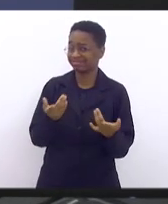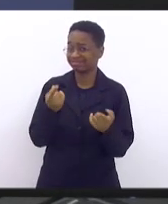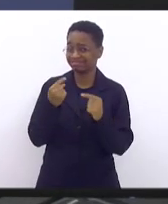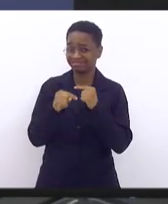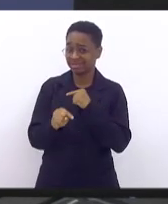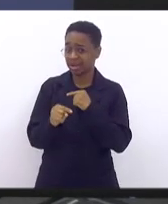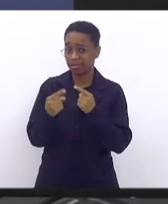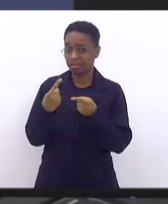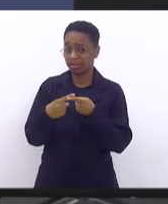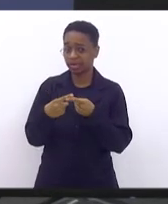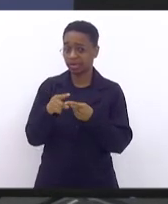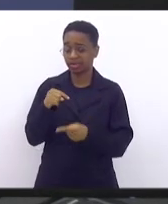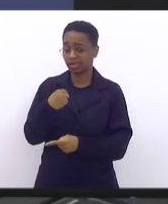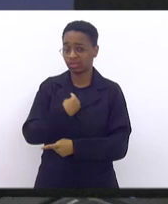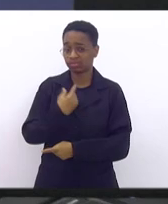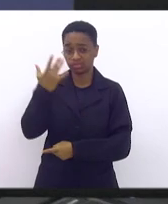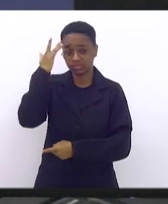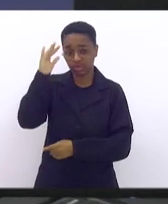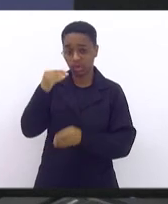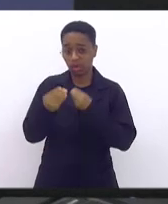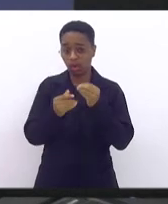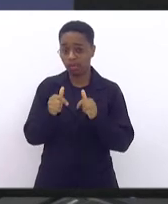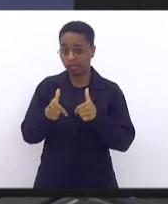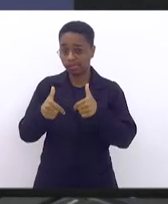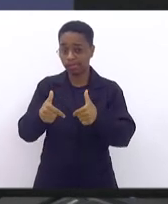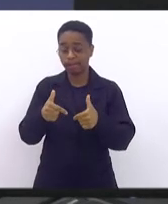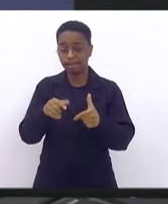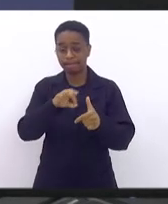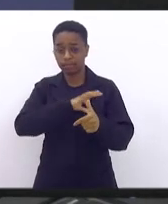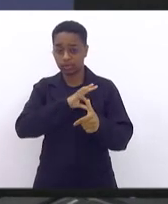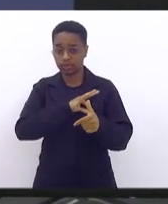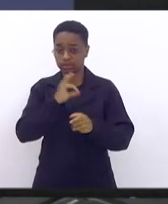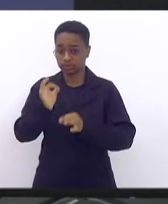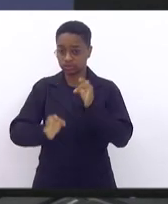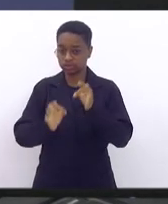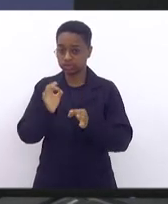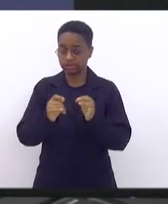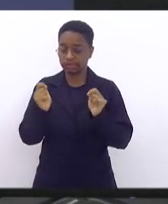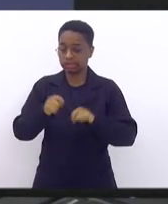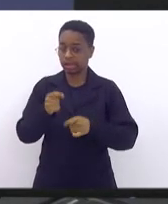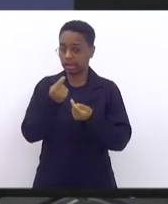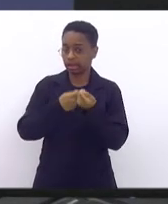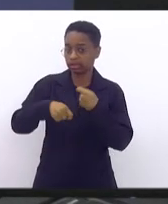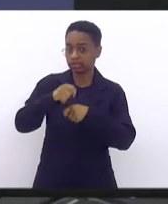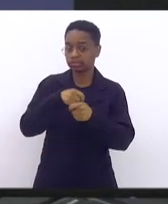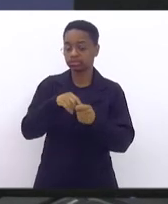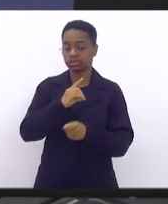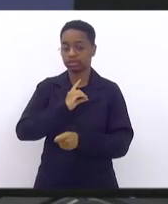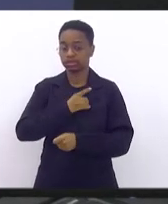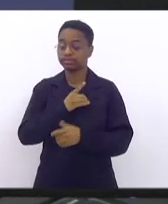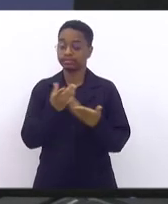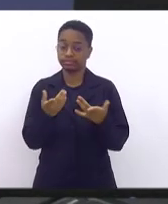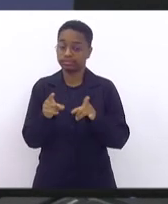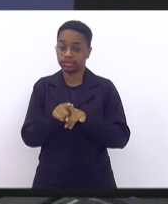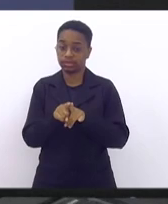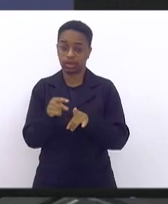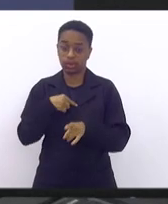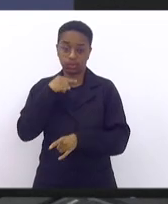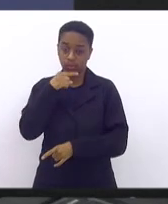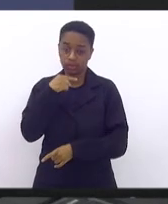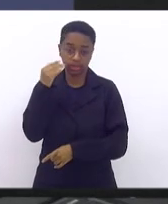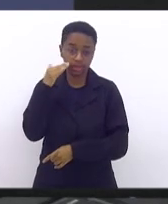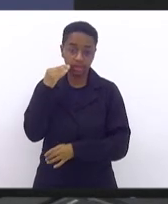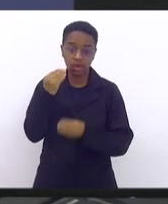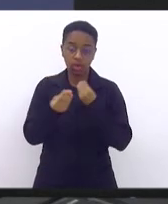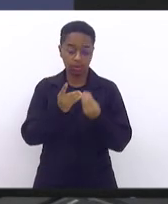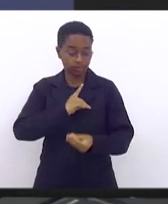temos conhecimento de polícia judiciária para administrar uma delegacia. Então, da mesma forma, eu não consigo entender como um